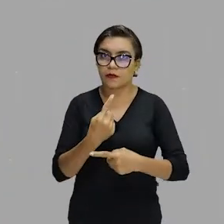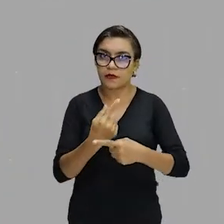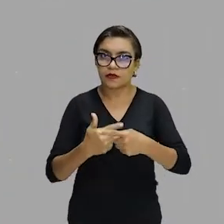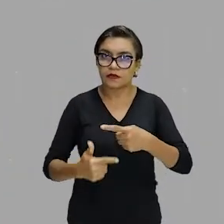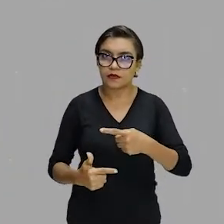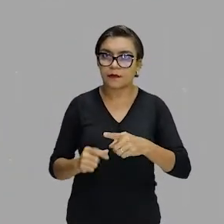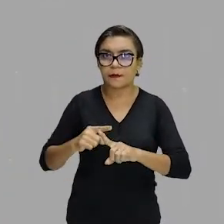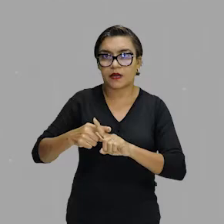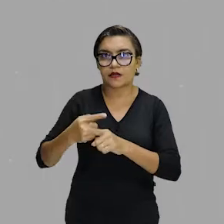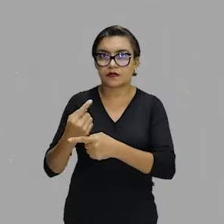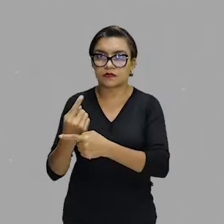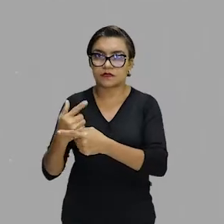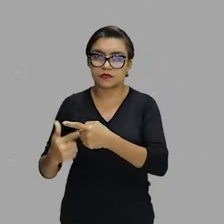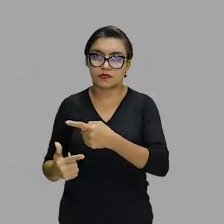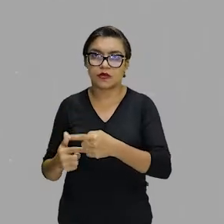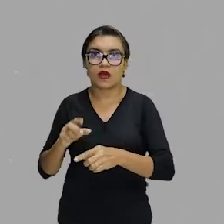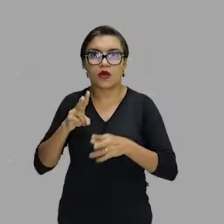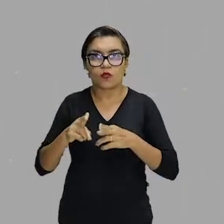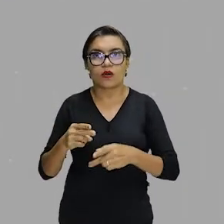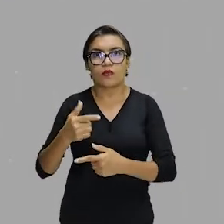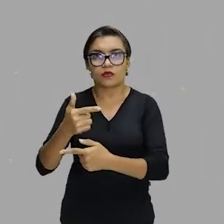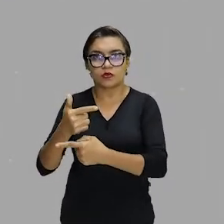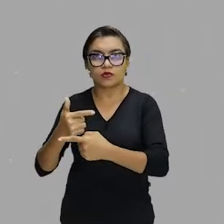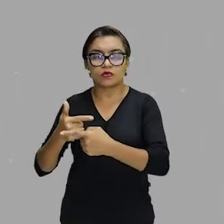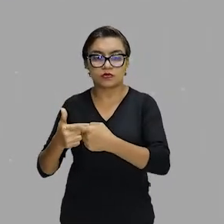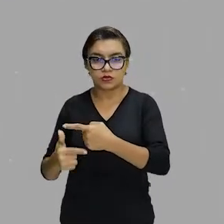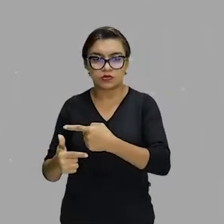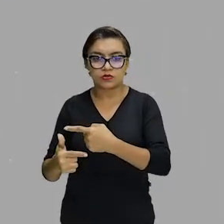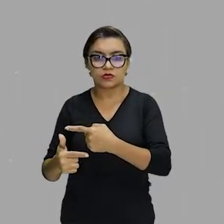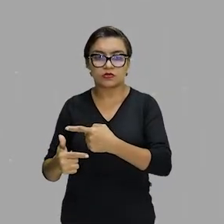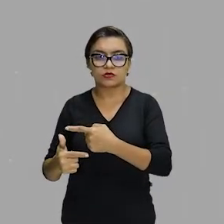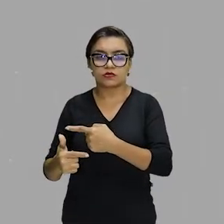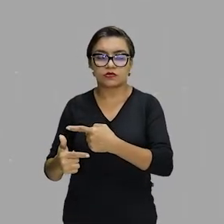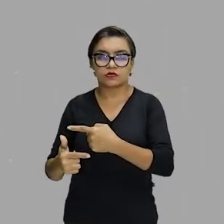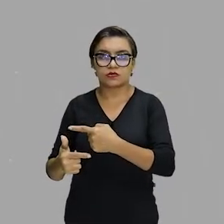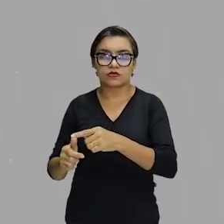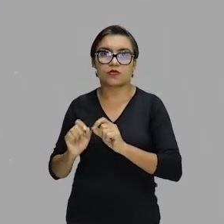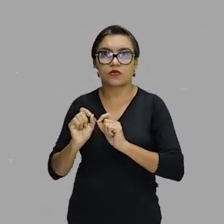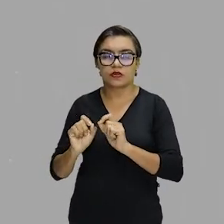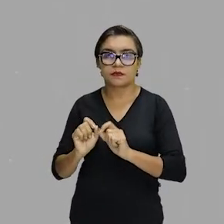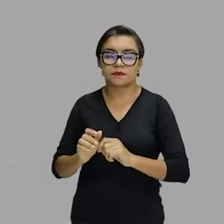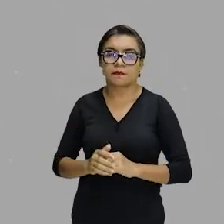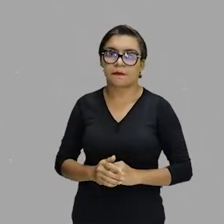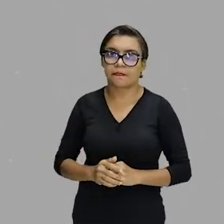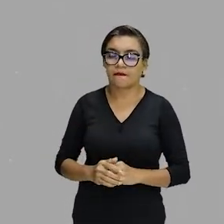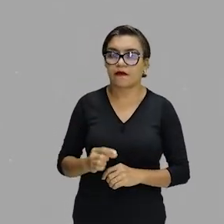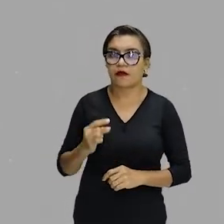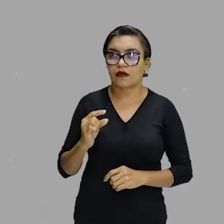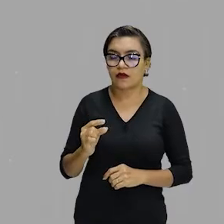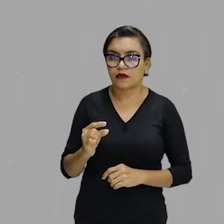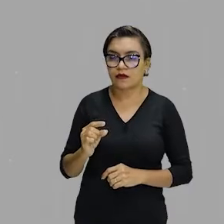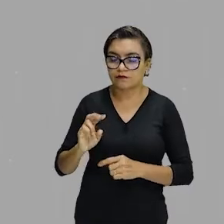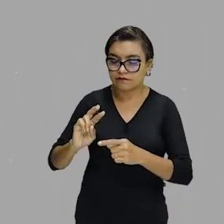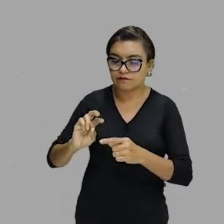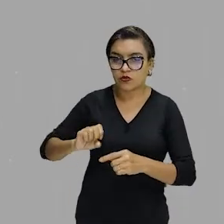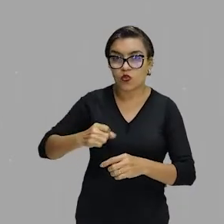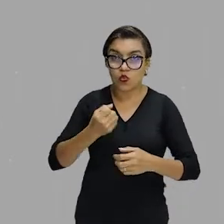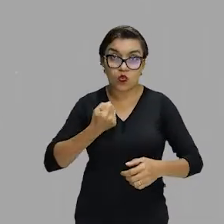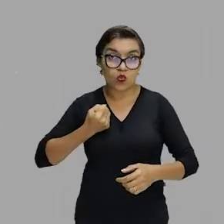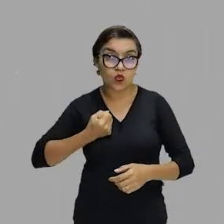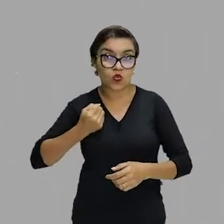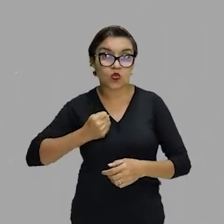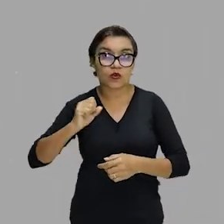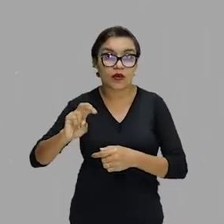mais meio vai ficar 2 sobre 2. E 2 dividido por 2 dá a unidade. Essa unidade está elevado